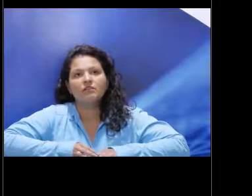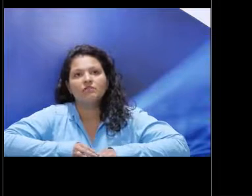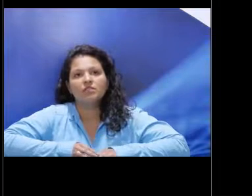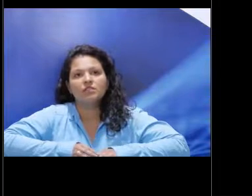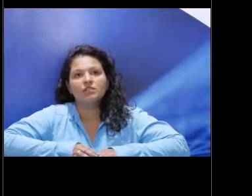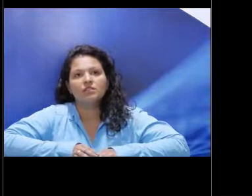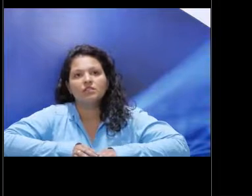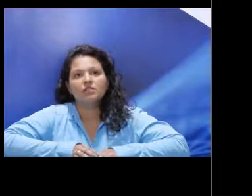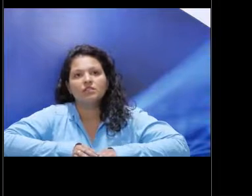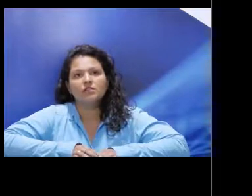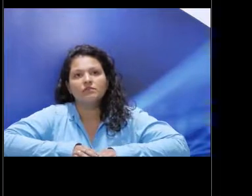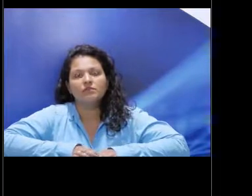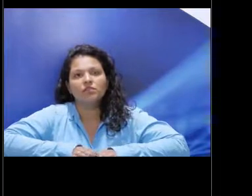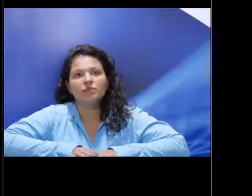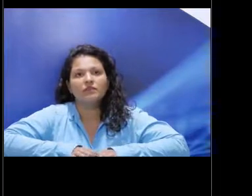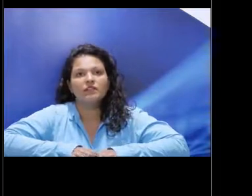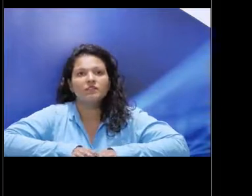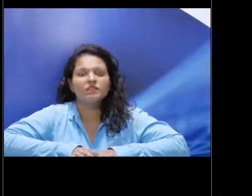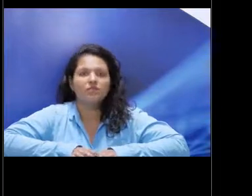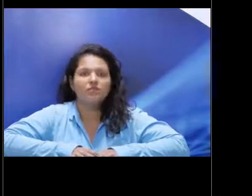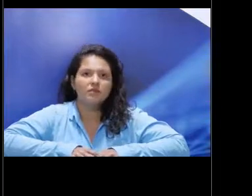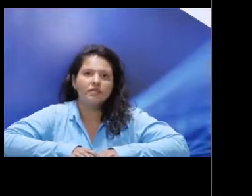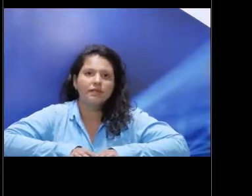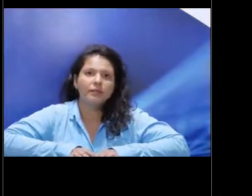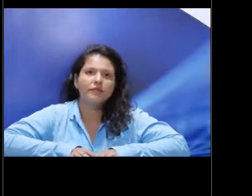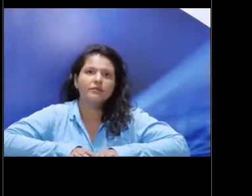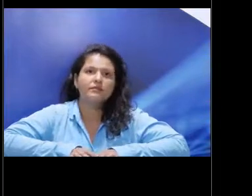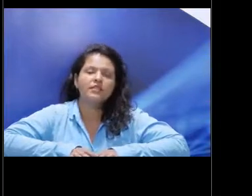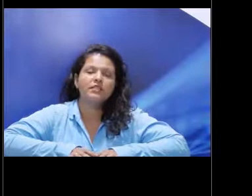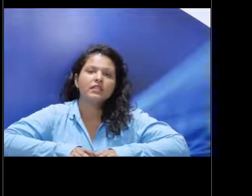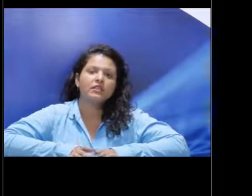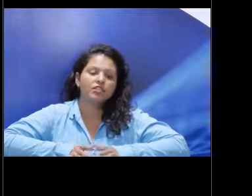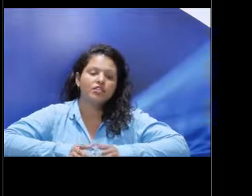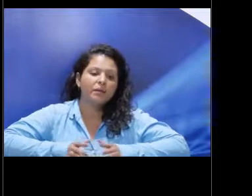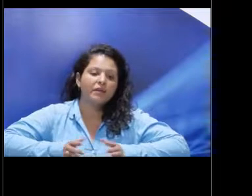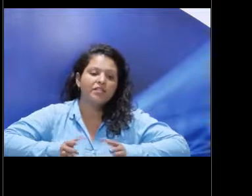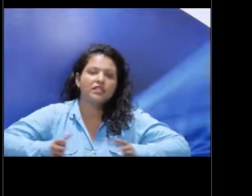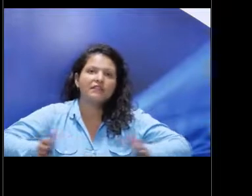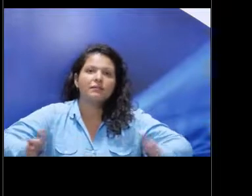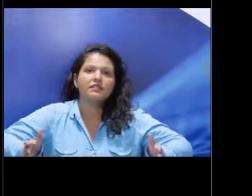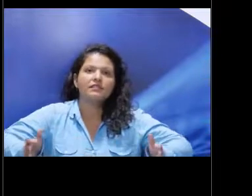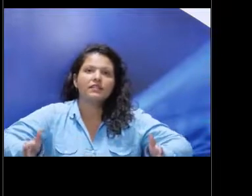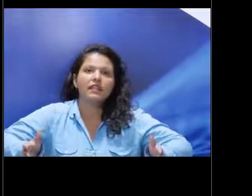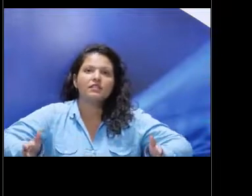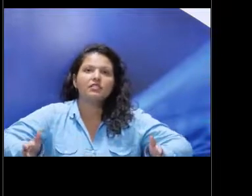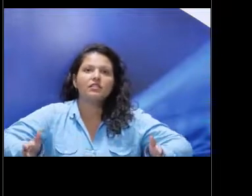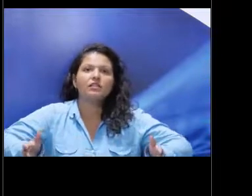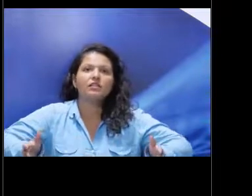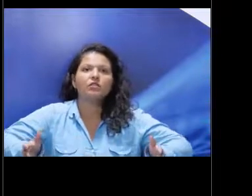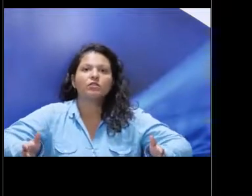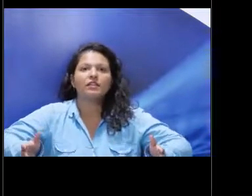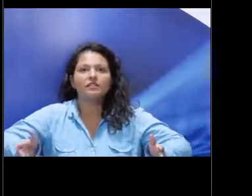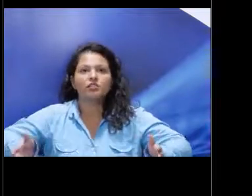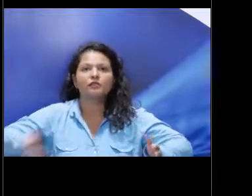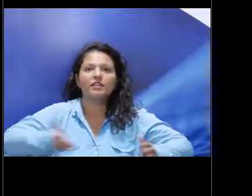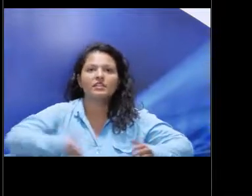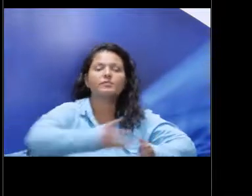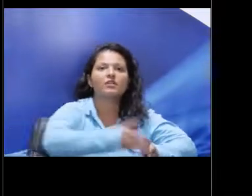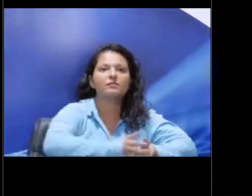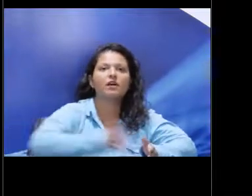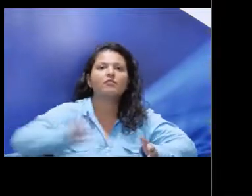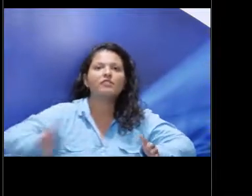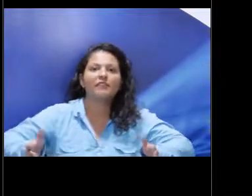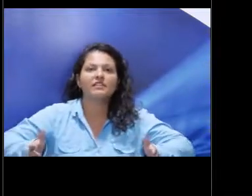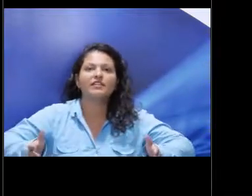automotriz, Desculpa, falando então de processamento, a gente normalmente leva a pen state antes de fornecer